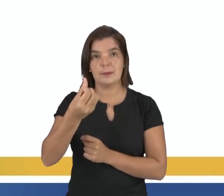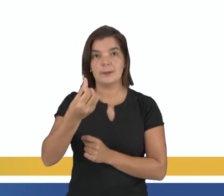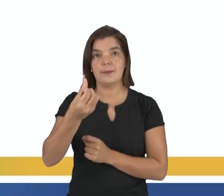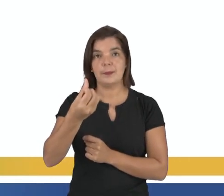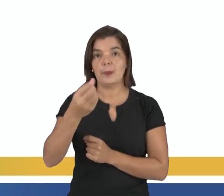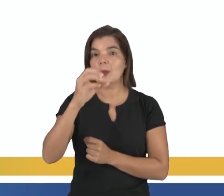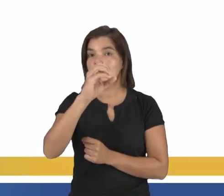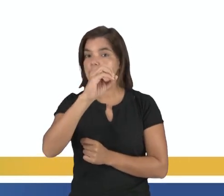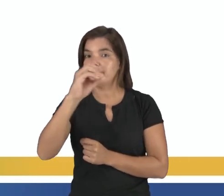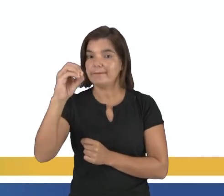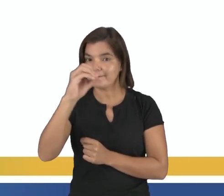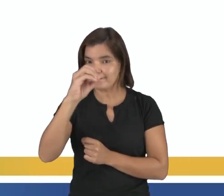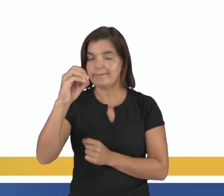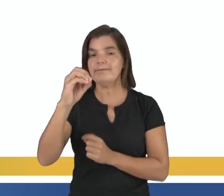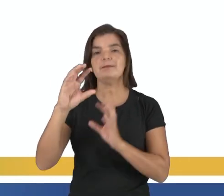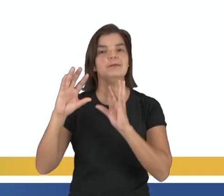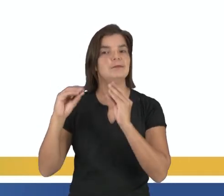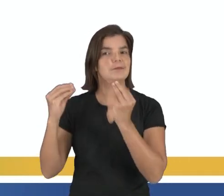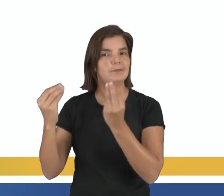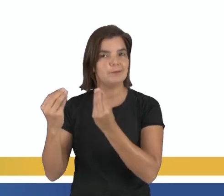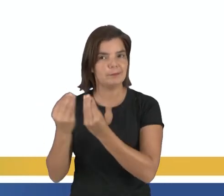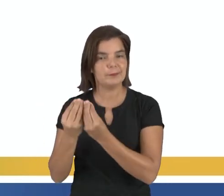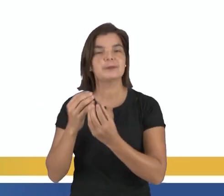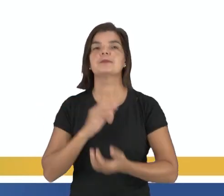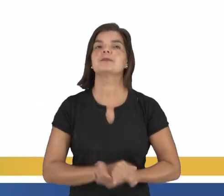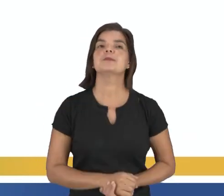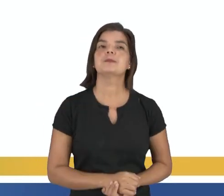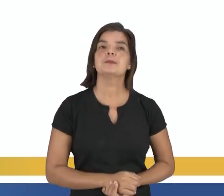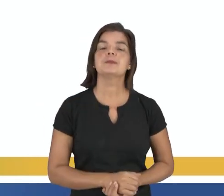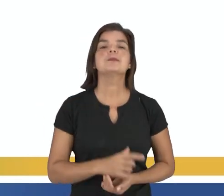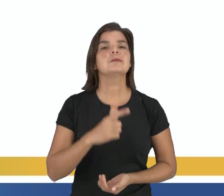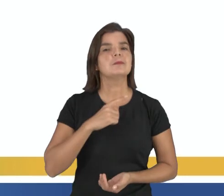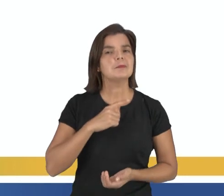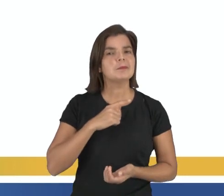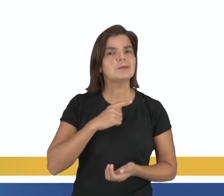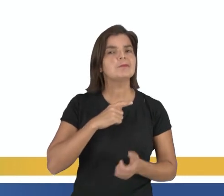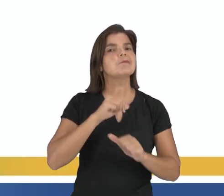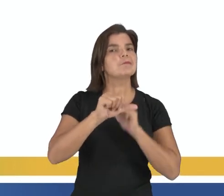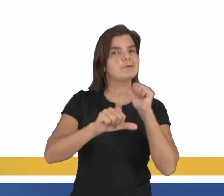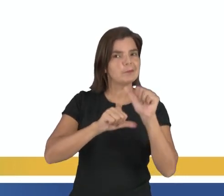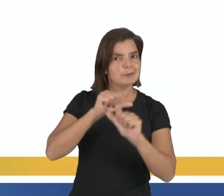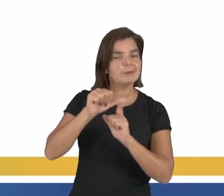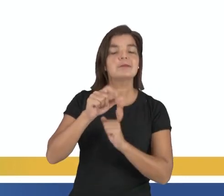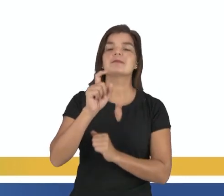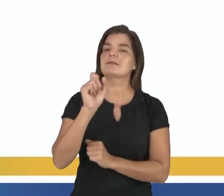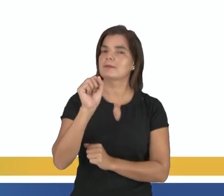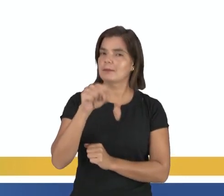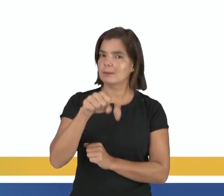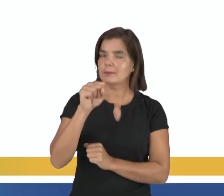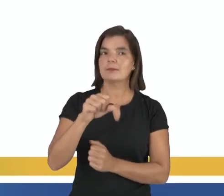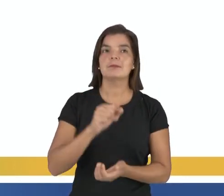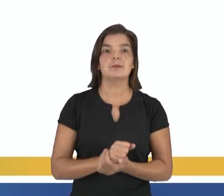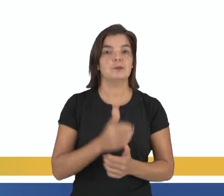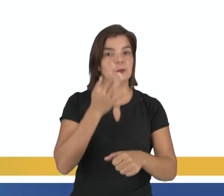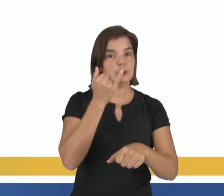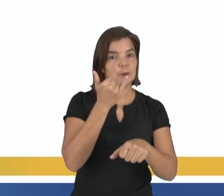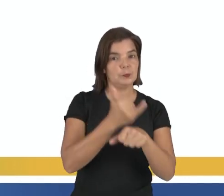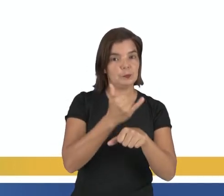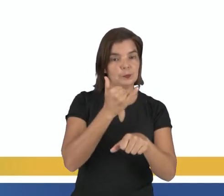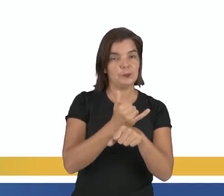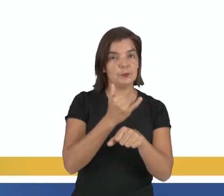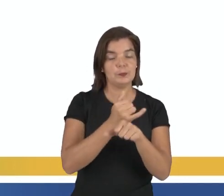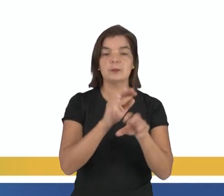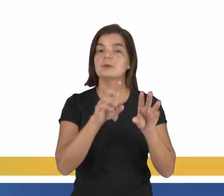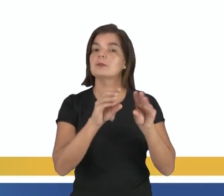vai zerar dessa substância, ok? Então, teve variação no NOx? Teve, tanto do ferro como